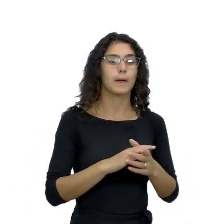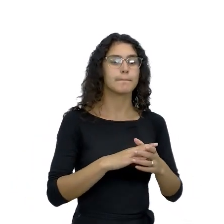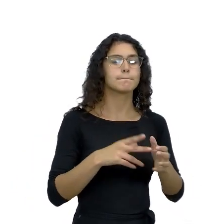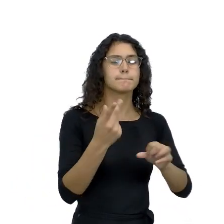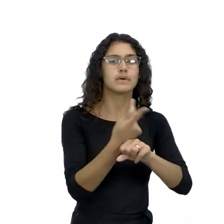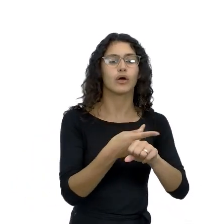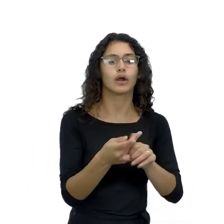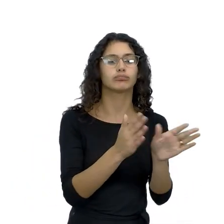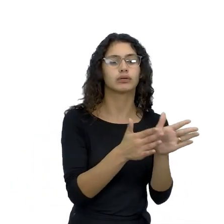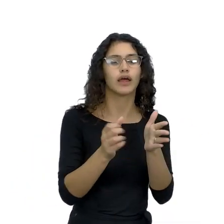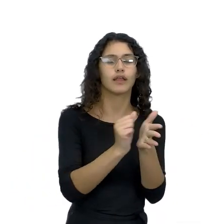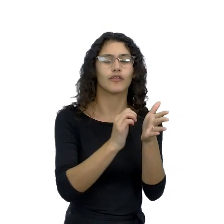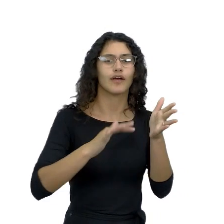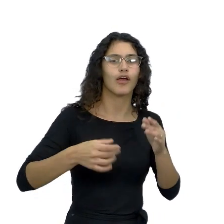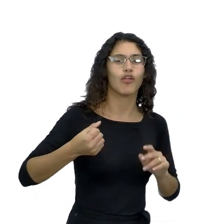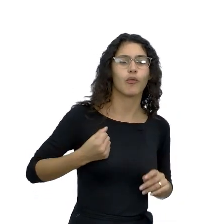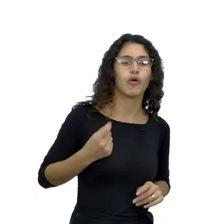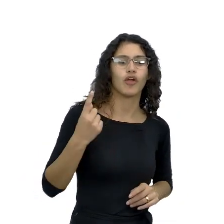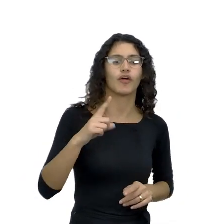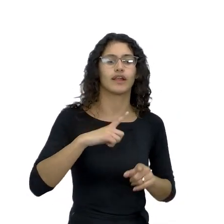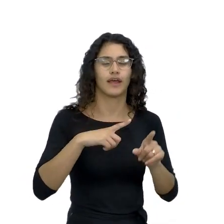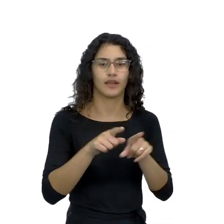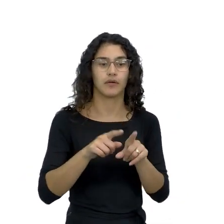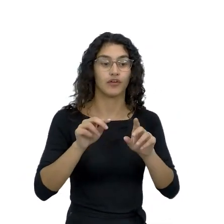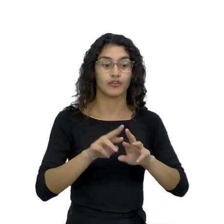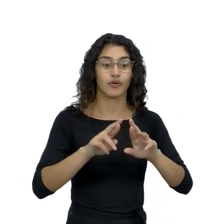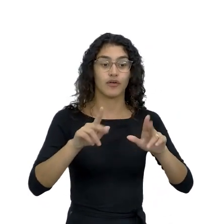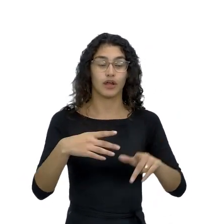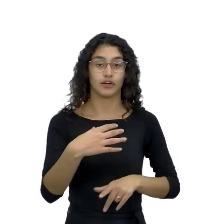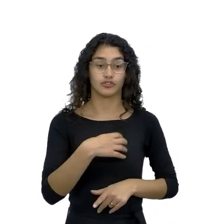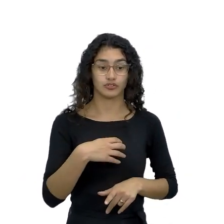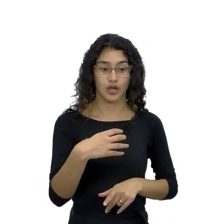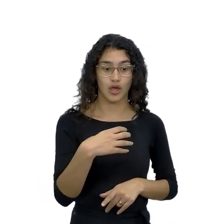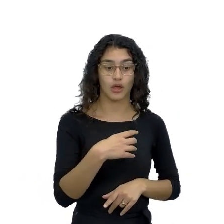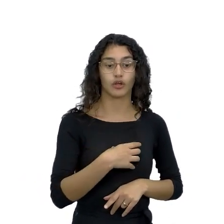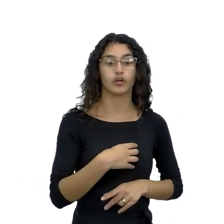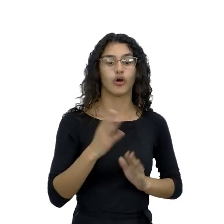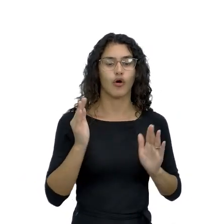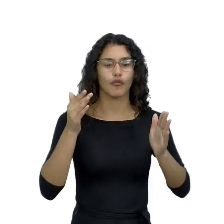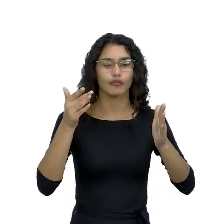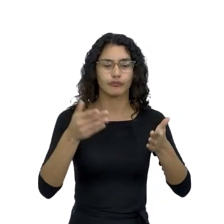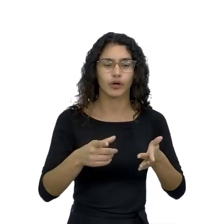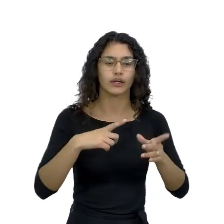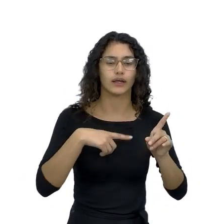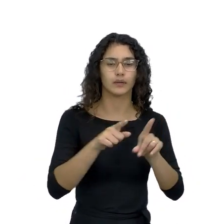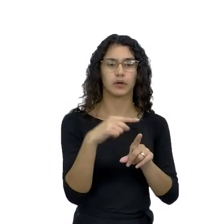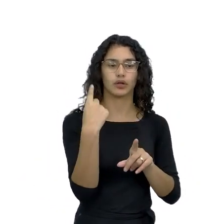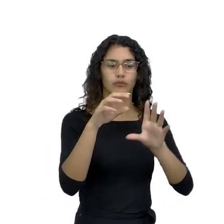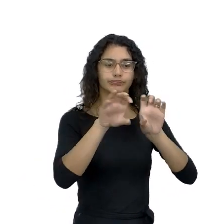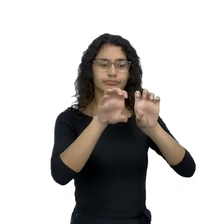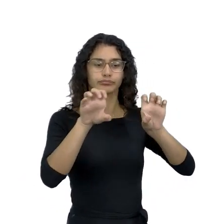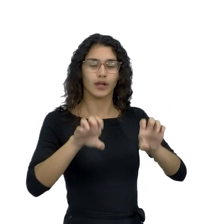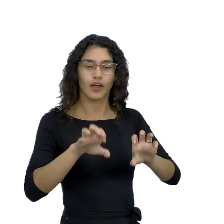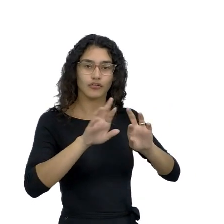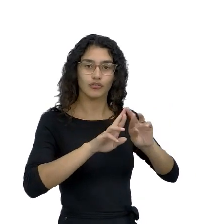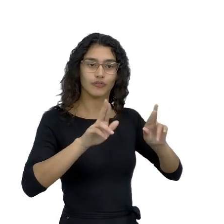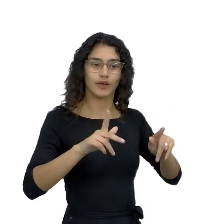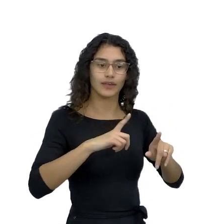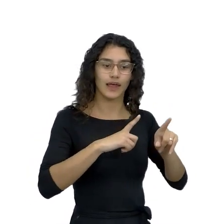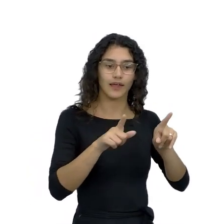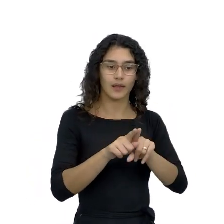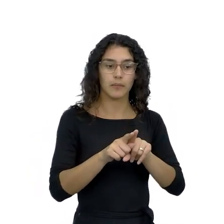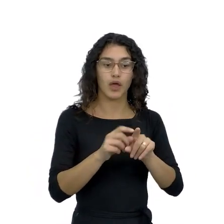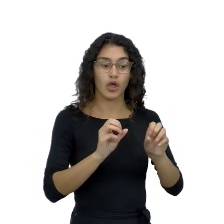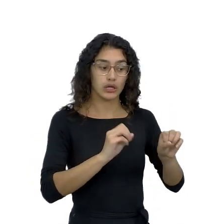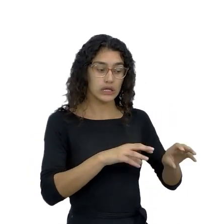a sequência de atividades 1 a partir de diferentes abordagens, com foco no nosso eixo formativo,